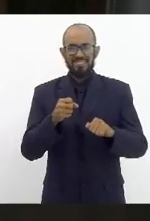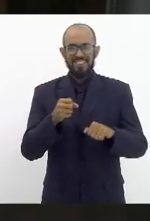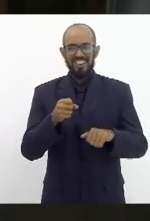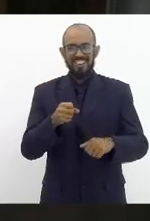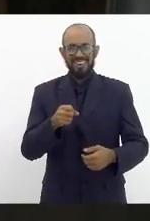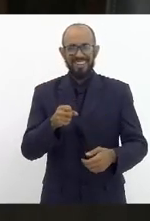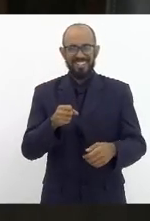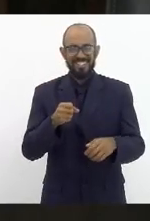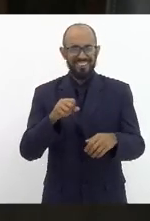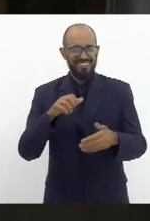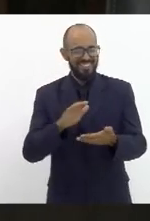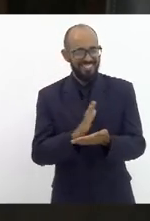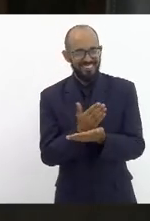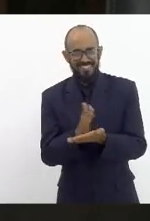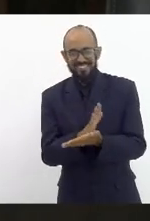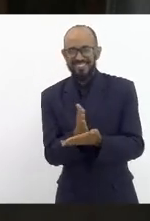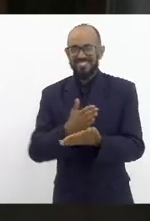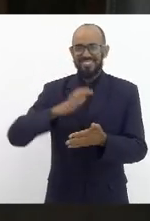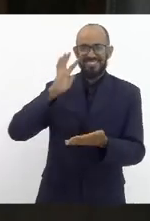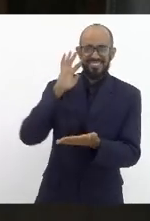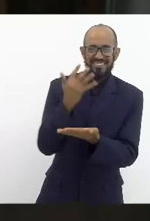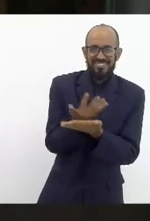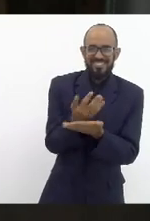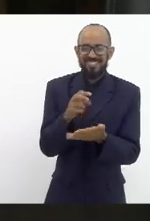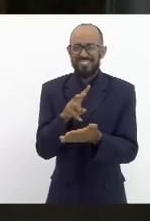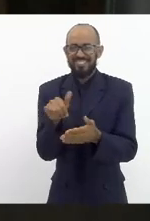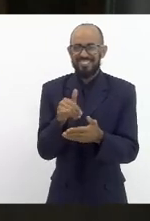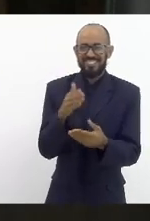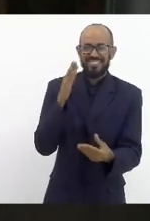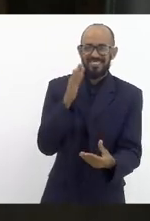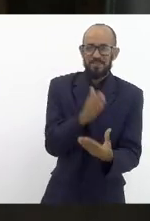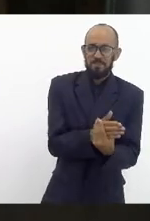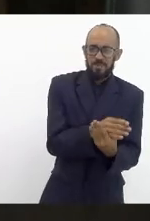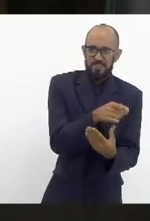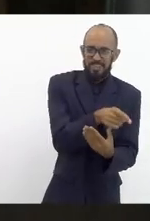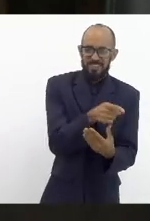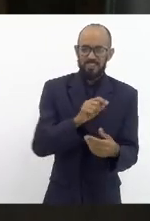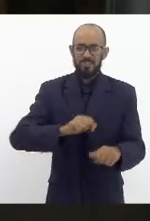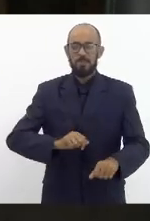alguma solução será dada nesse processo, mas não vejo